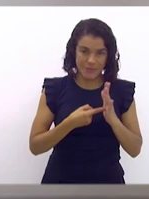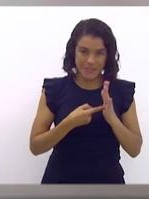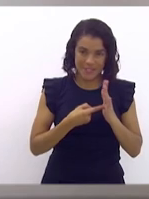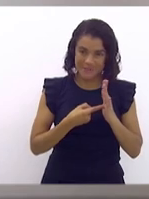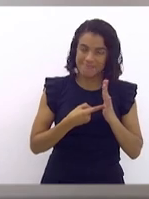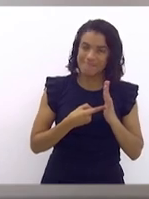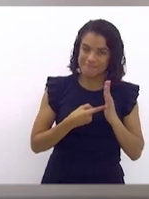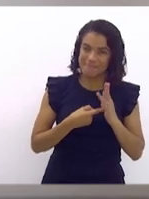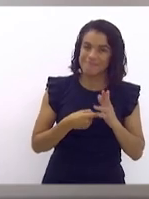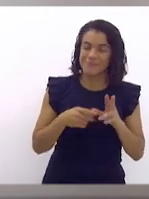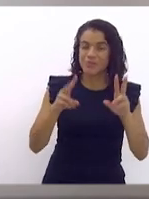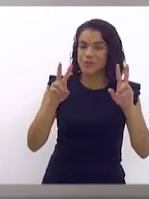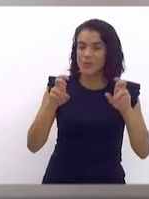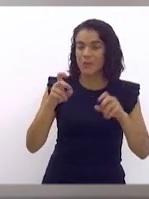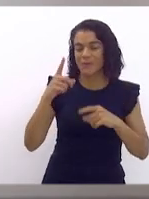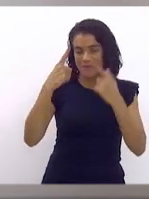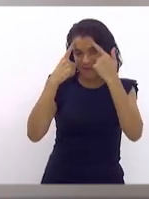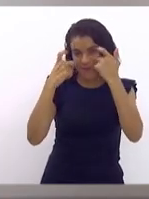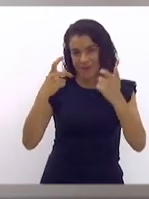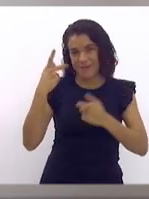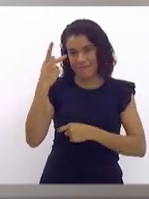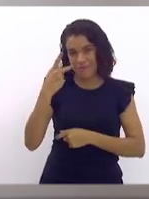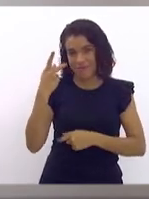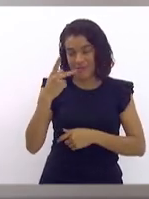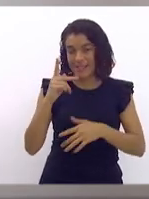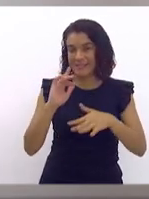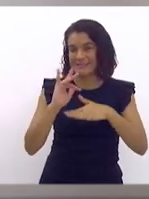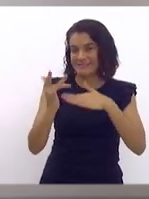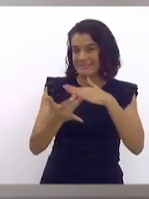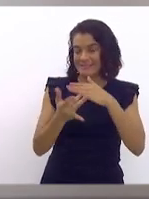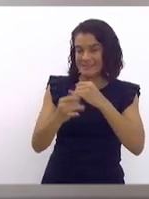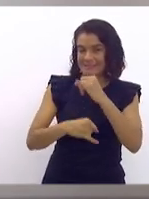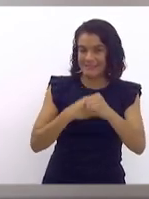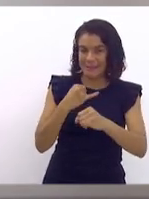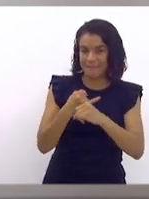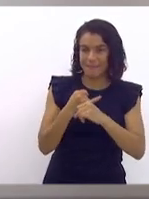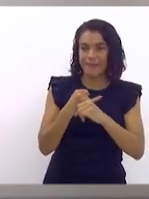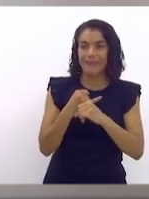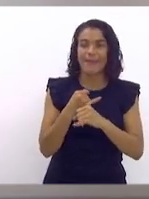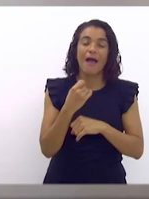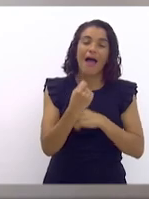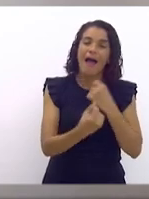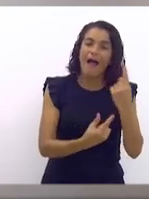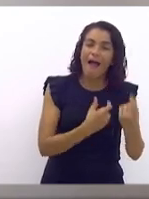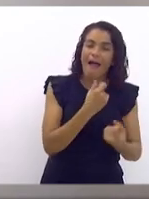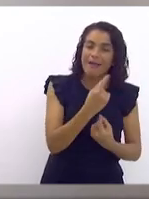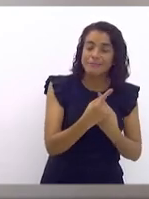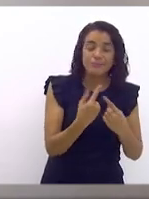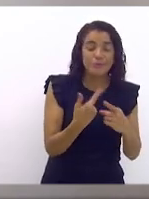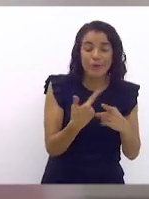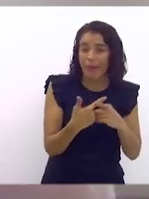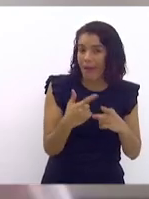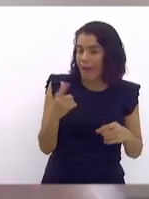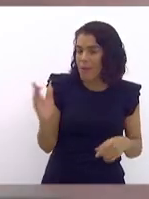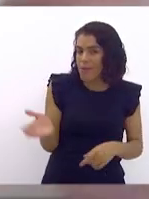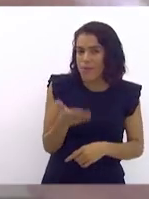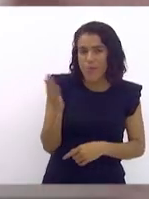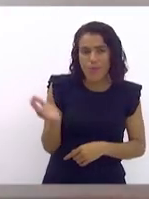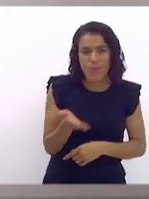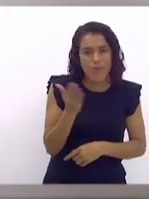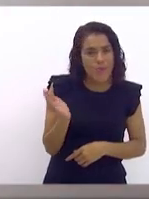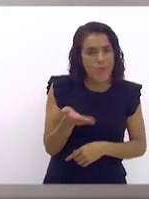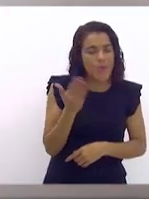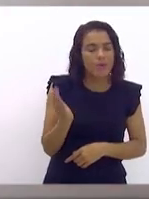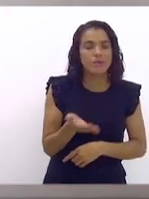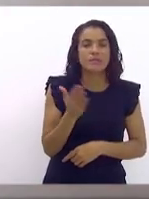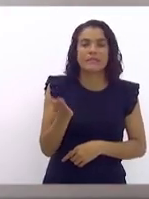à violência política que é praticada na internet. Então, muitas vezes, justamente por ela ser tão frequente, fazer tanto parte do